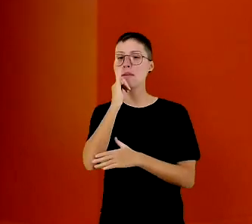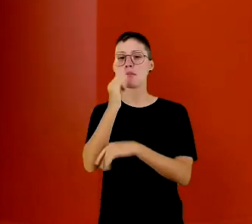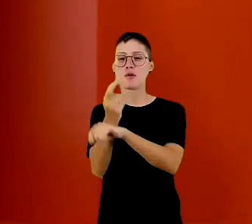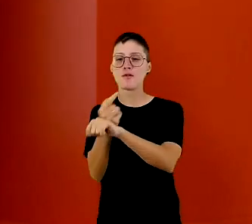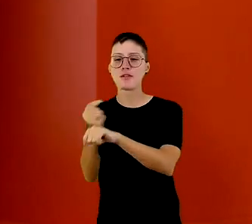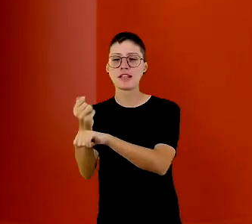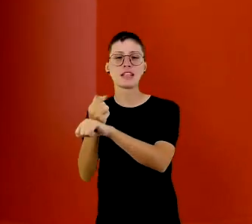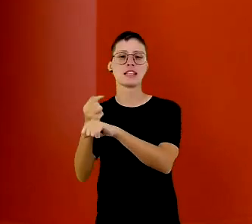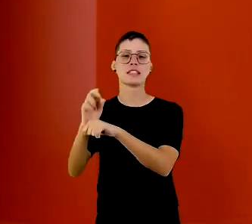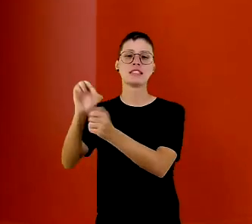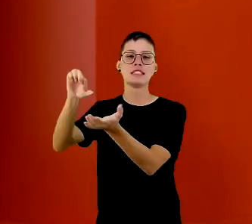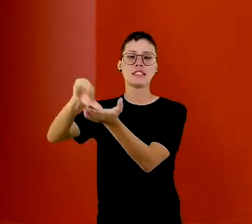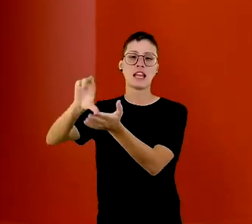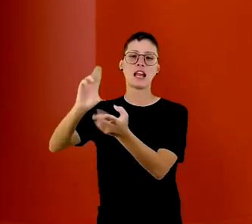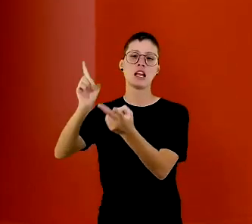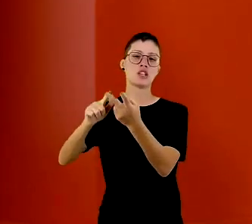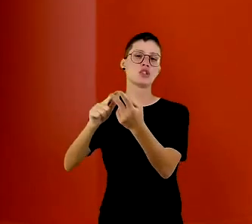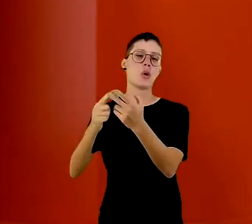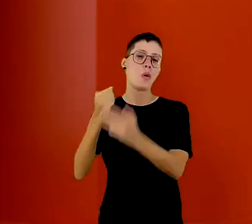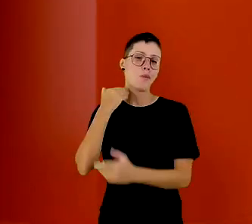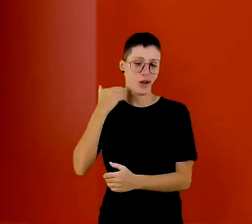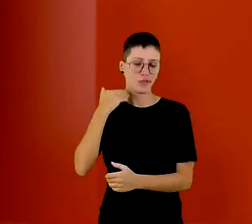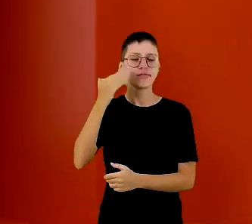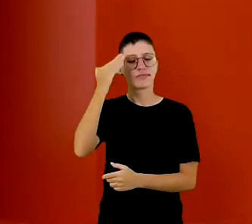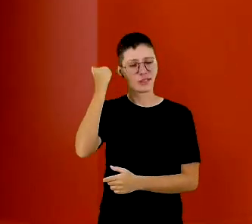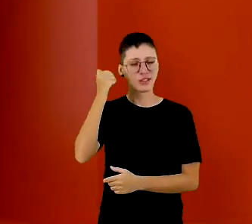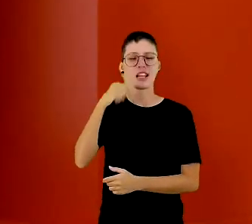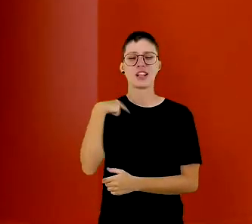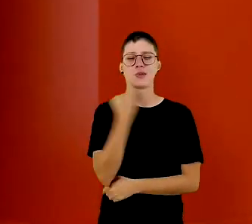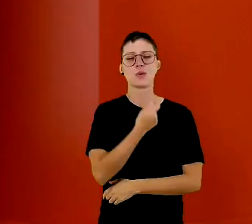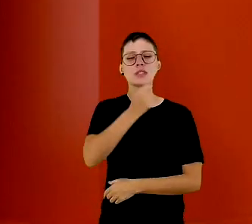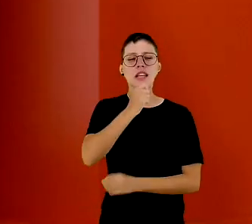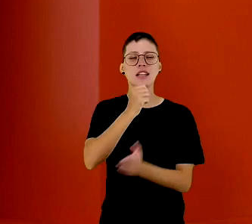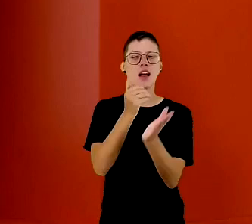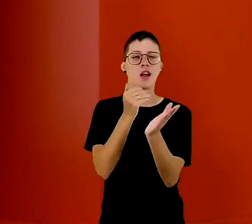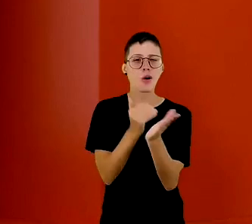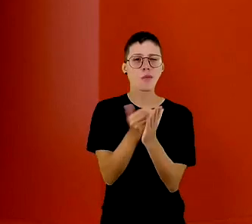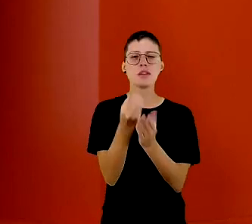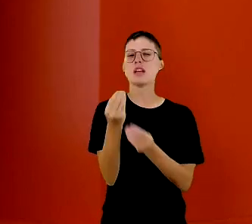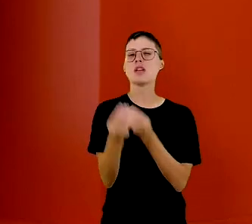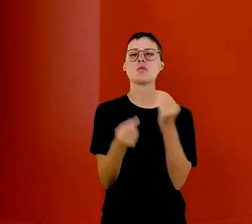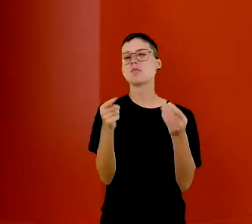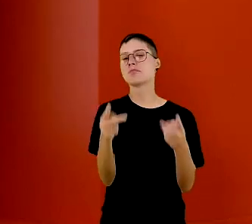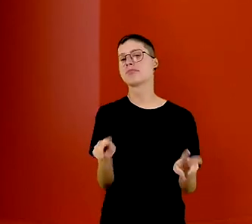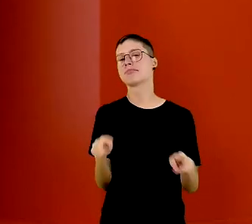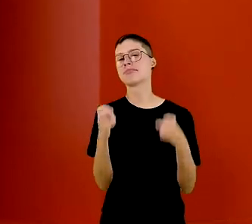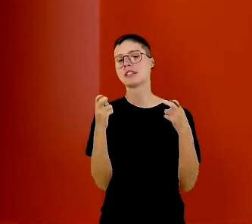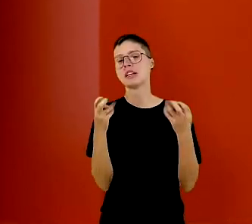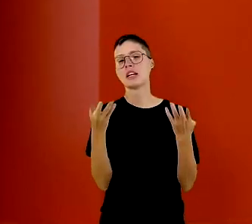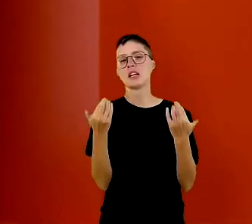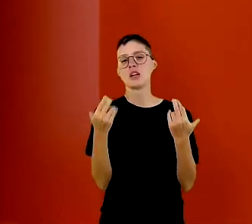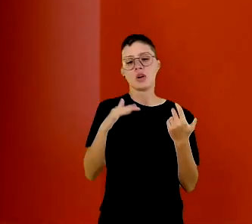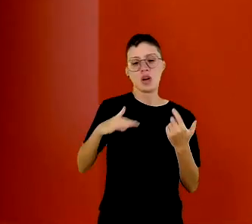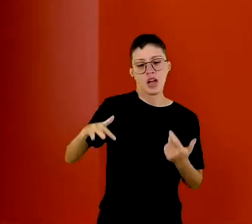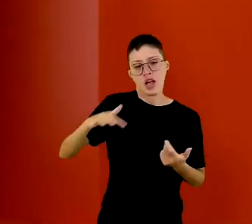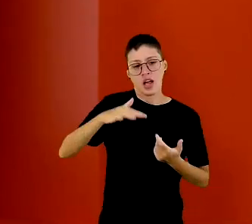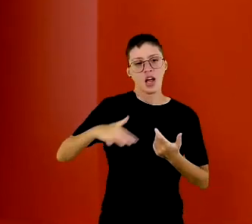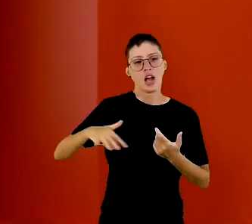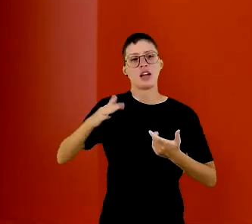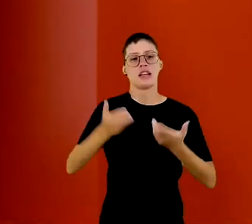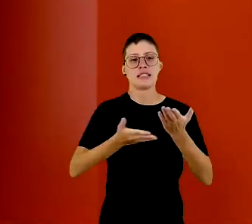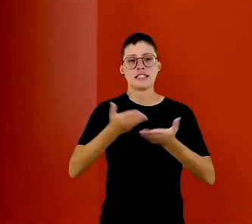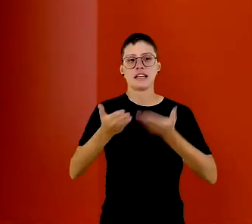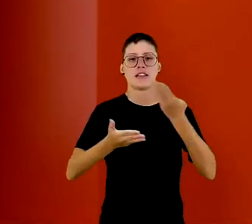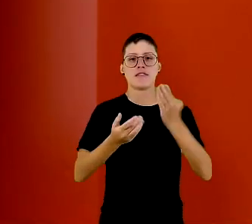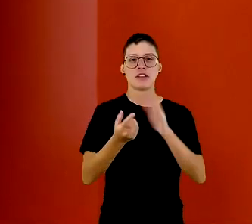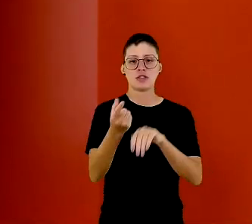você enxerga? Eu sei que a gente ainda está começando, mas como é que você já enxerga essa parte, né, os serviços financeiros da